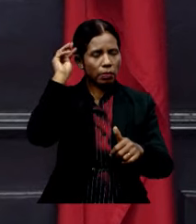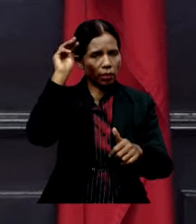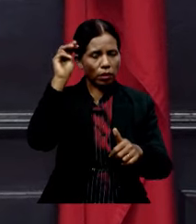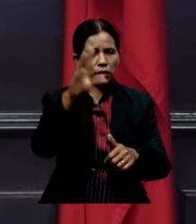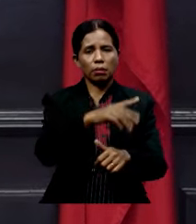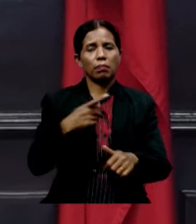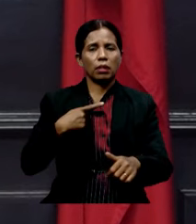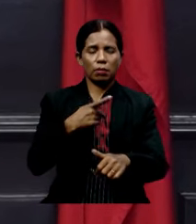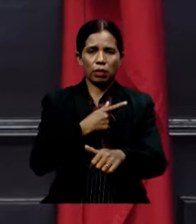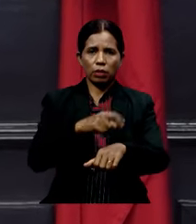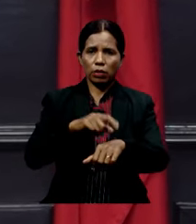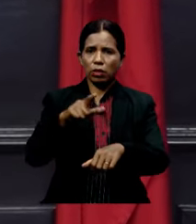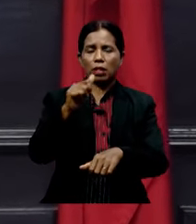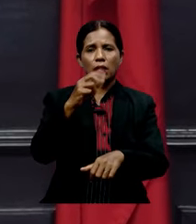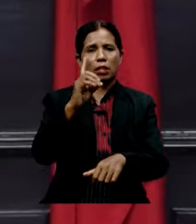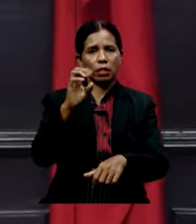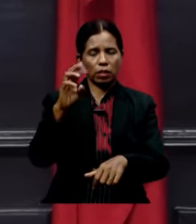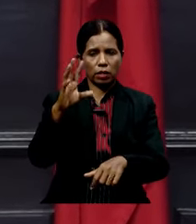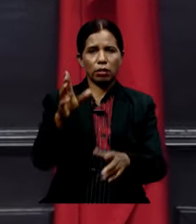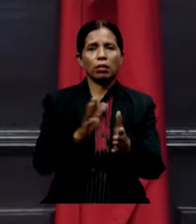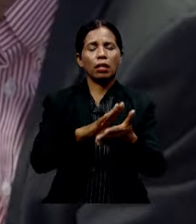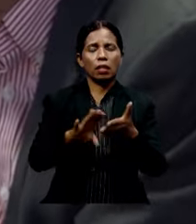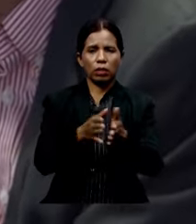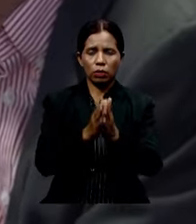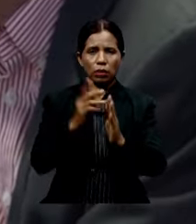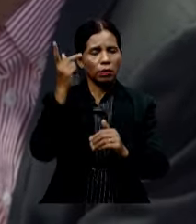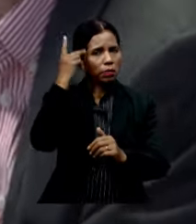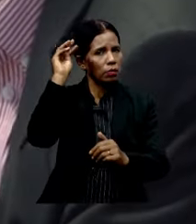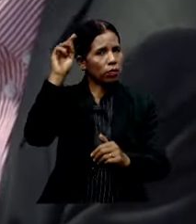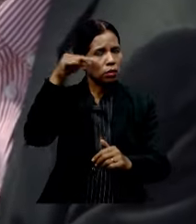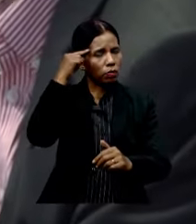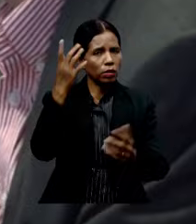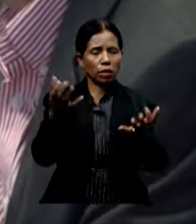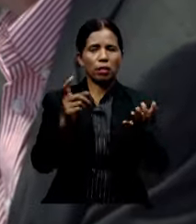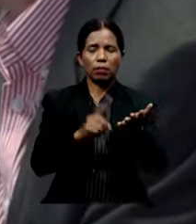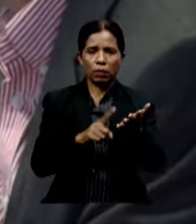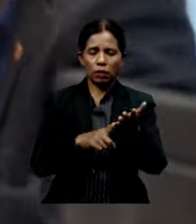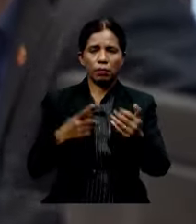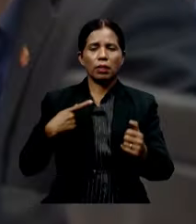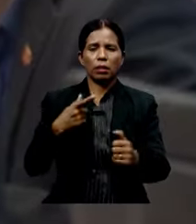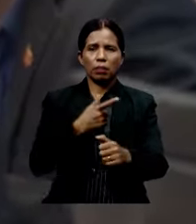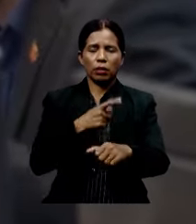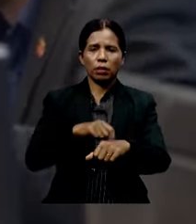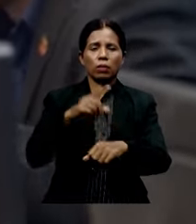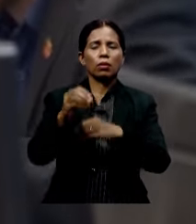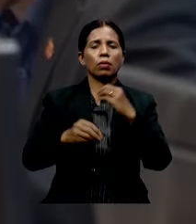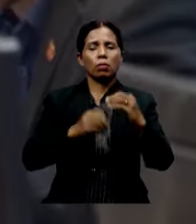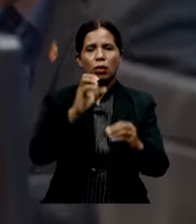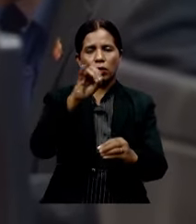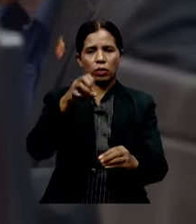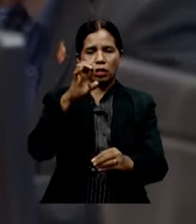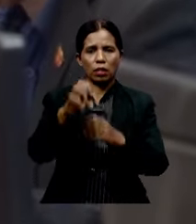Parlamentar Adérito Hugo Haktuir pediu ao seu primeiro-ministro Kata, governo a cara de debate ao Parlamento Nacional, com o orçamento geral do Estado